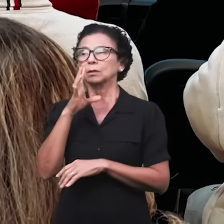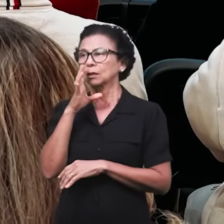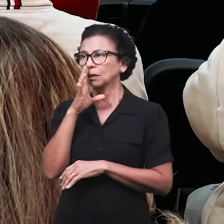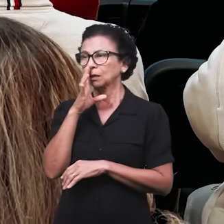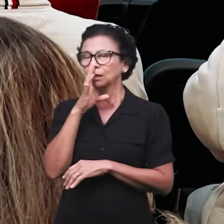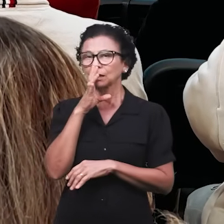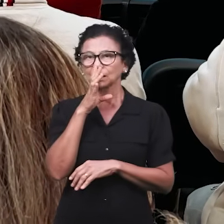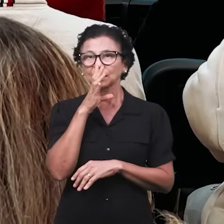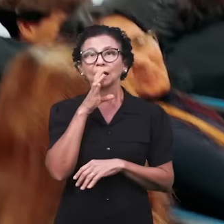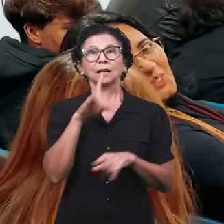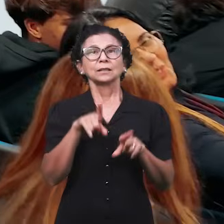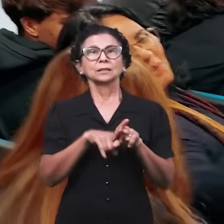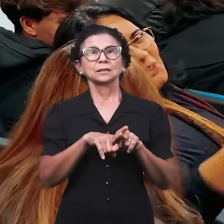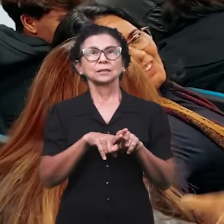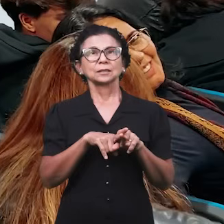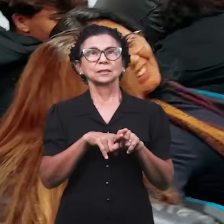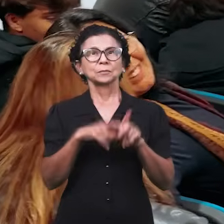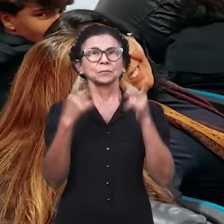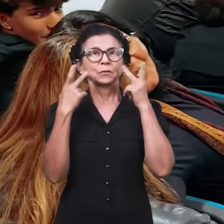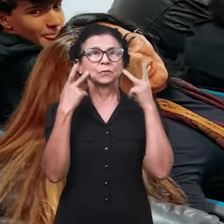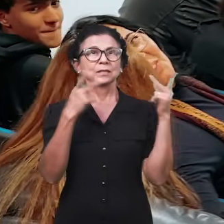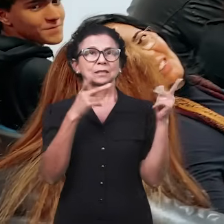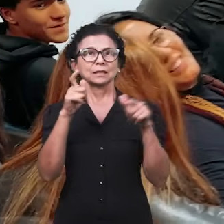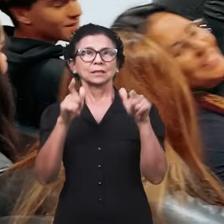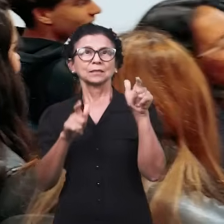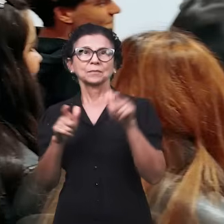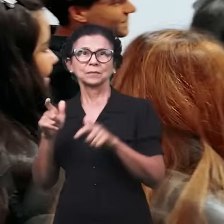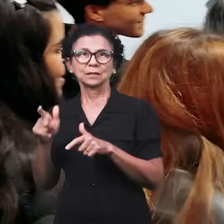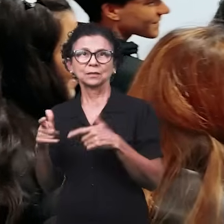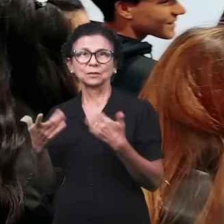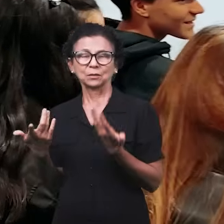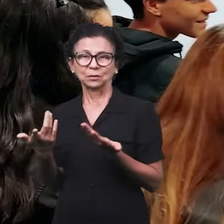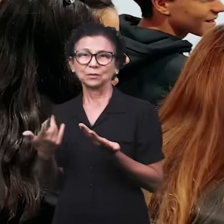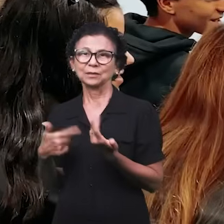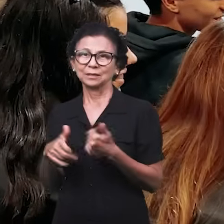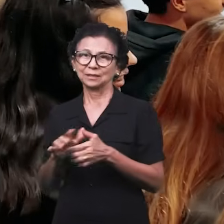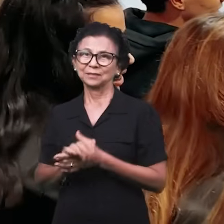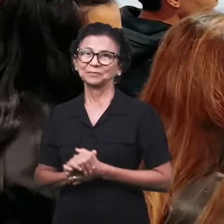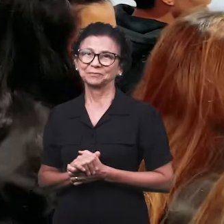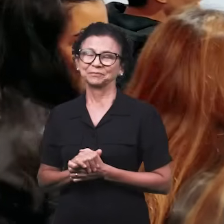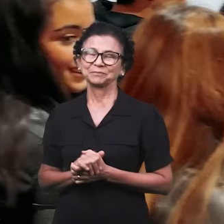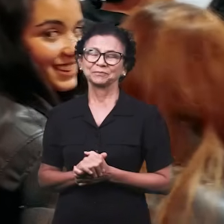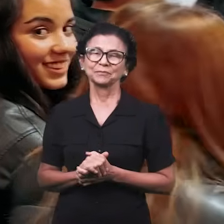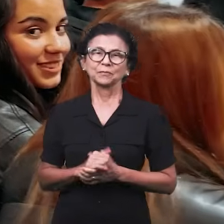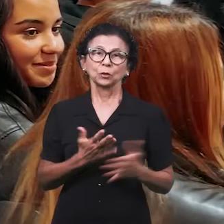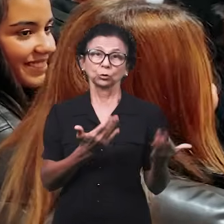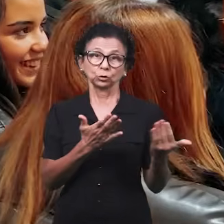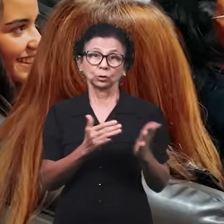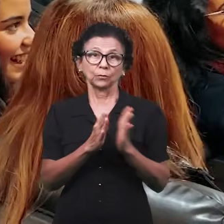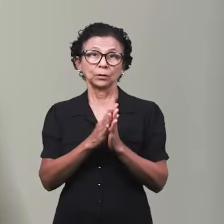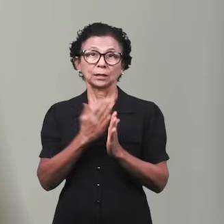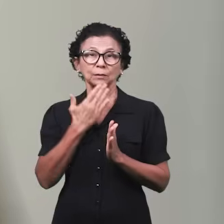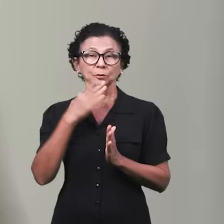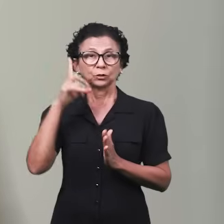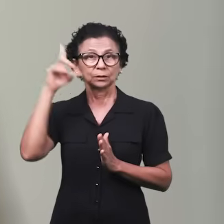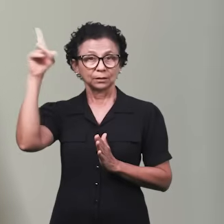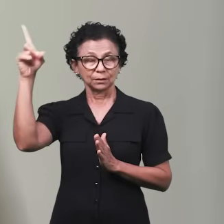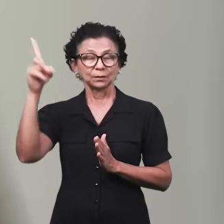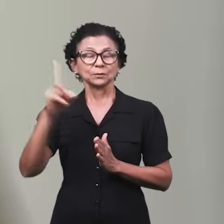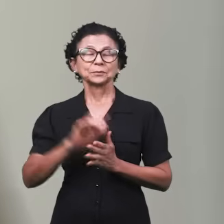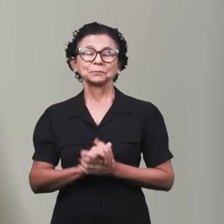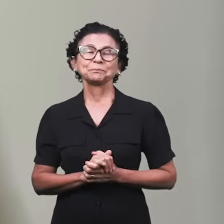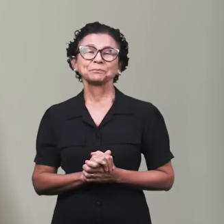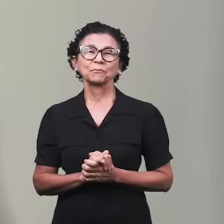e a presença de visitantes foi fruto da busca e oração dos jovens por este culto. Aleluia! Vamos ouvir agora do pastor